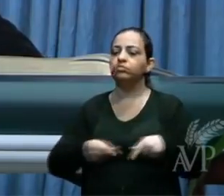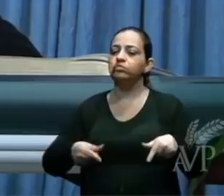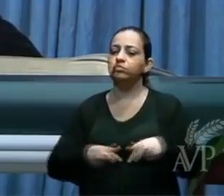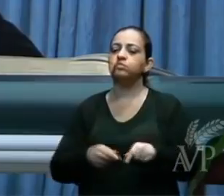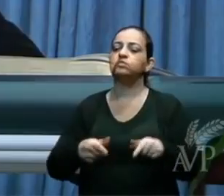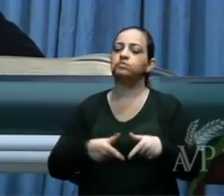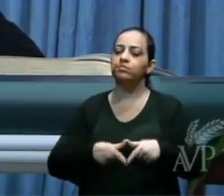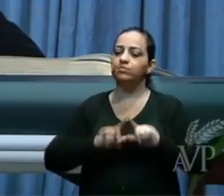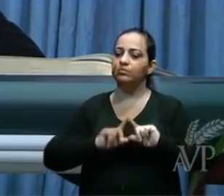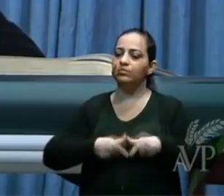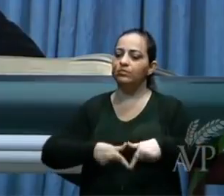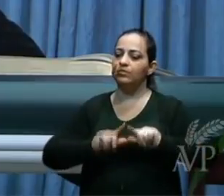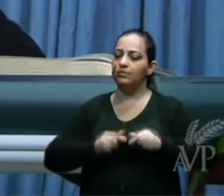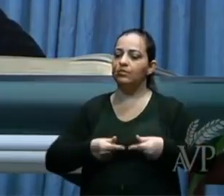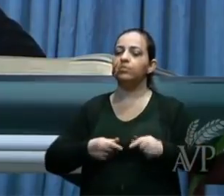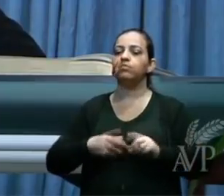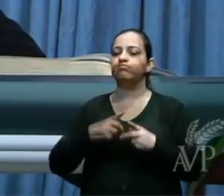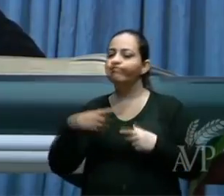nação